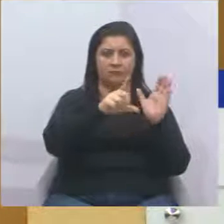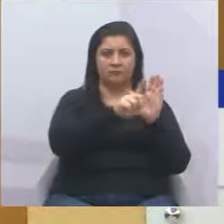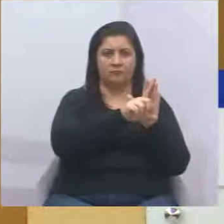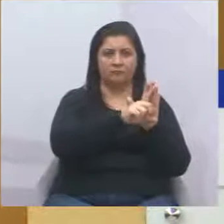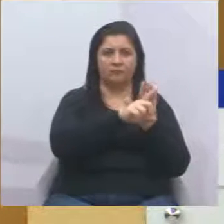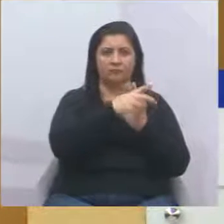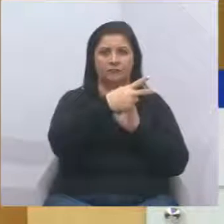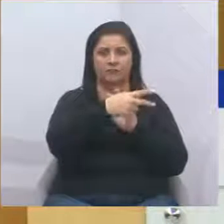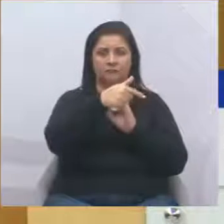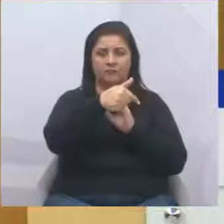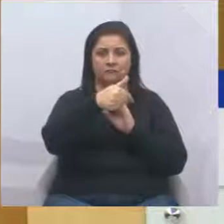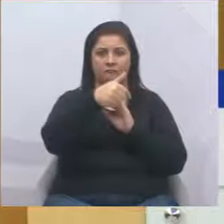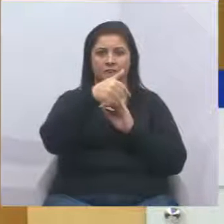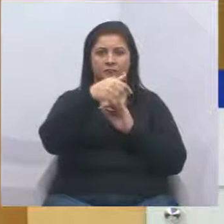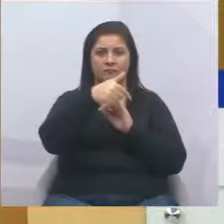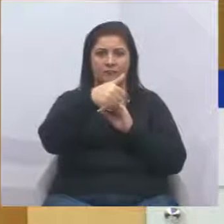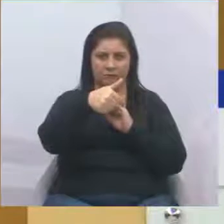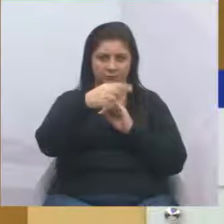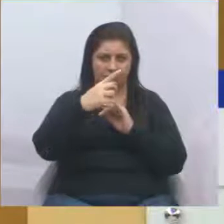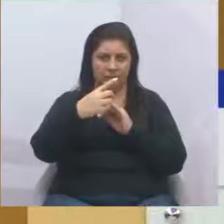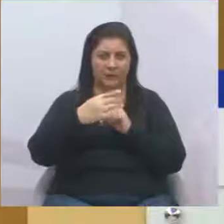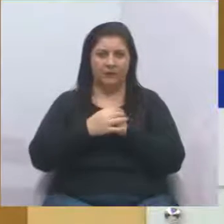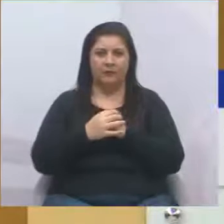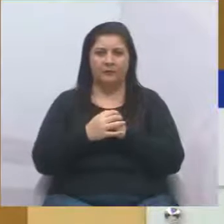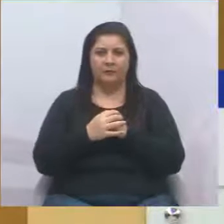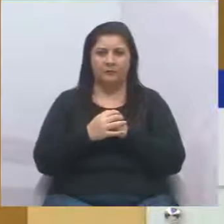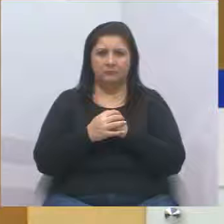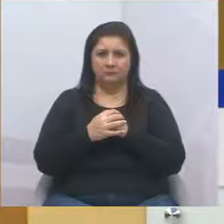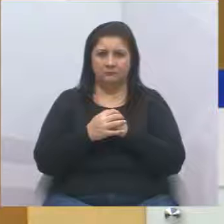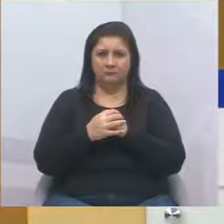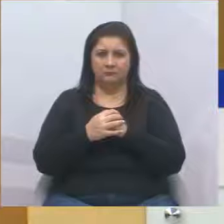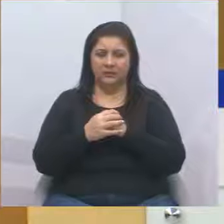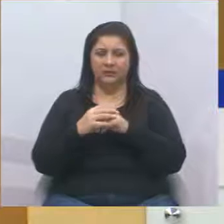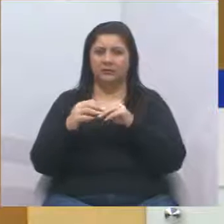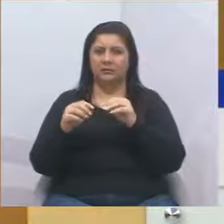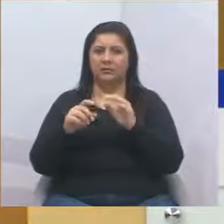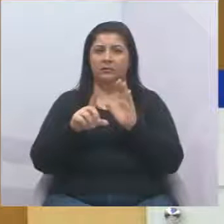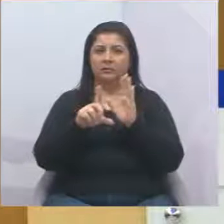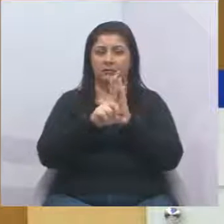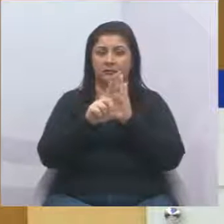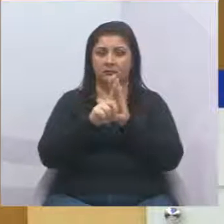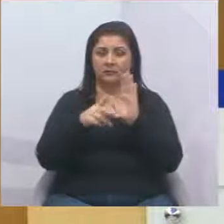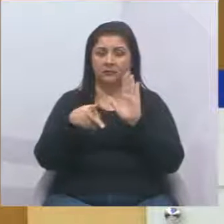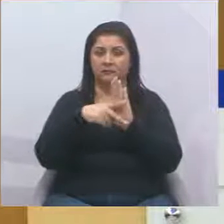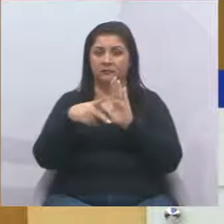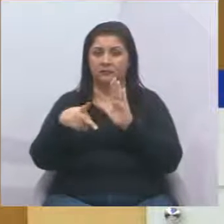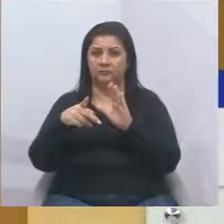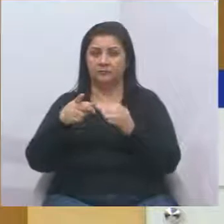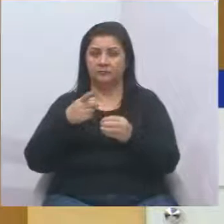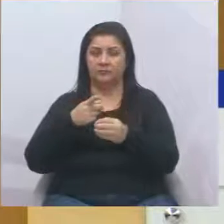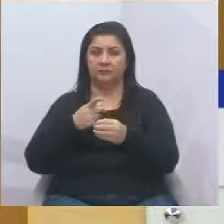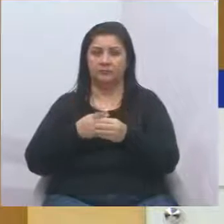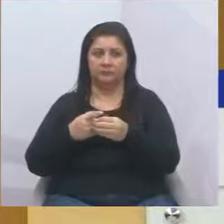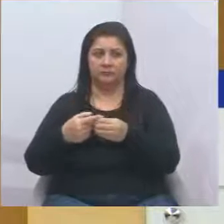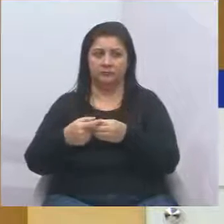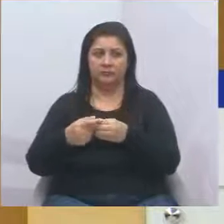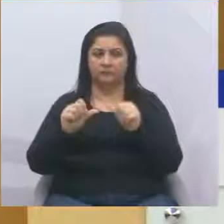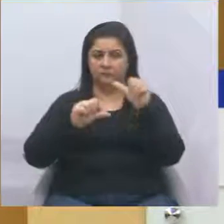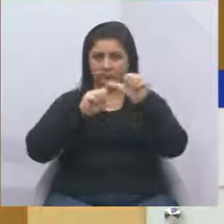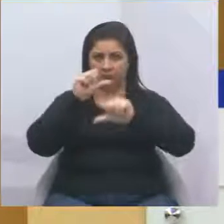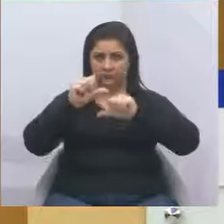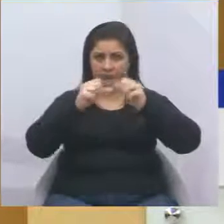2.761, de 31 de março de 1990, Lei Orgânica do Município de Jacareí, passa a ter a seguinte